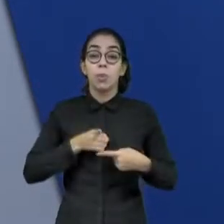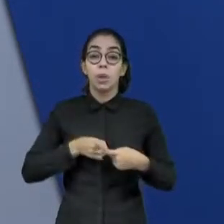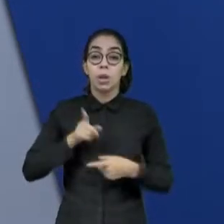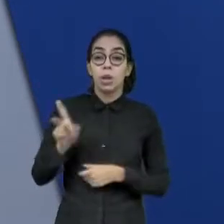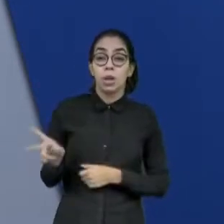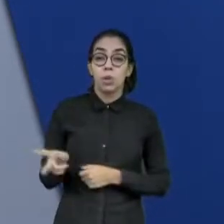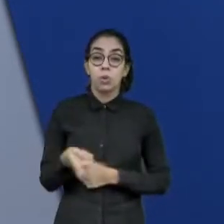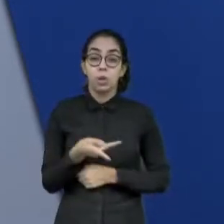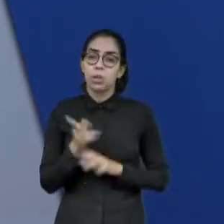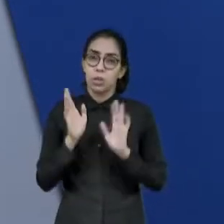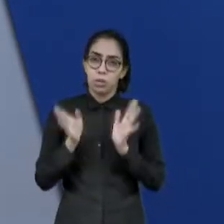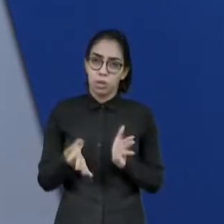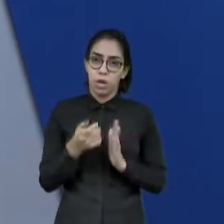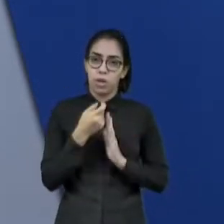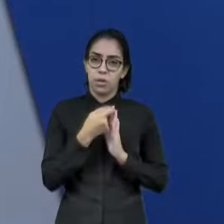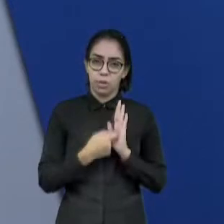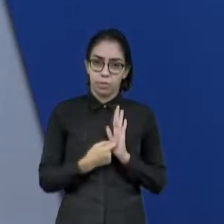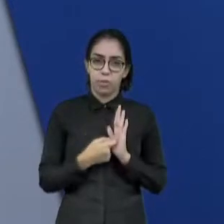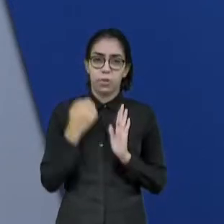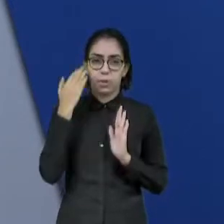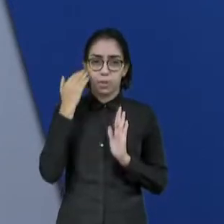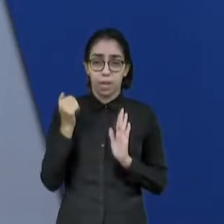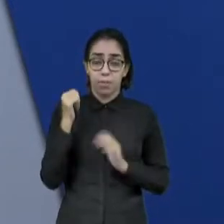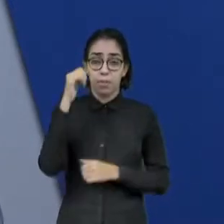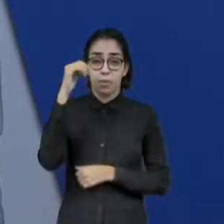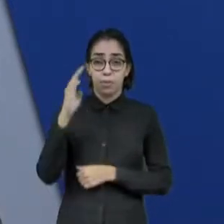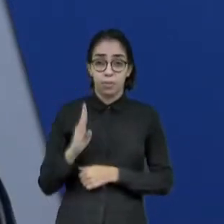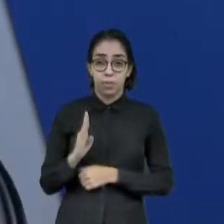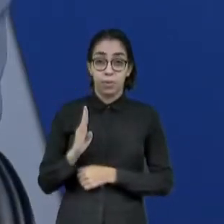chegou a vocês. Isso está acontecendo no Brasil,